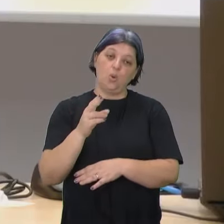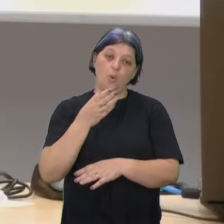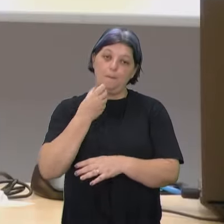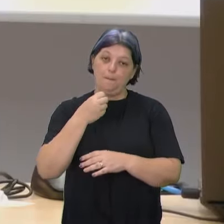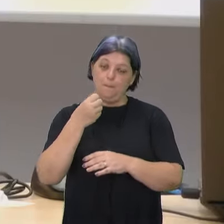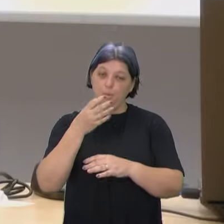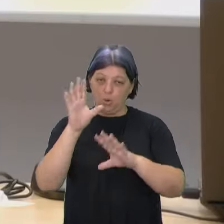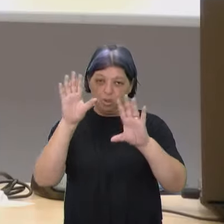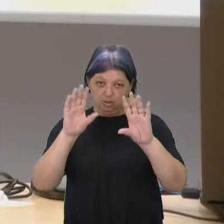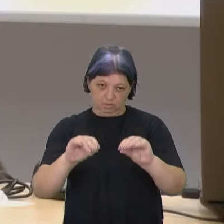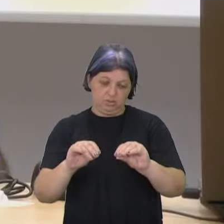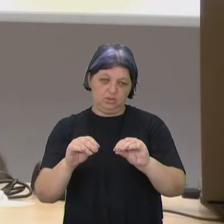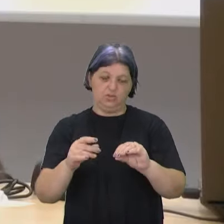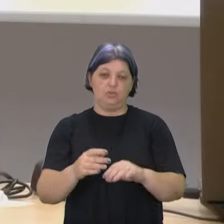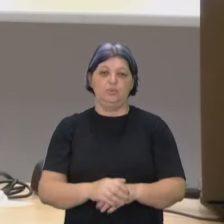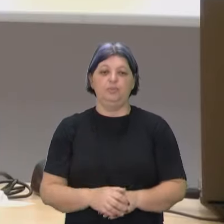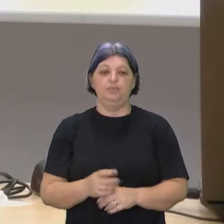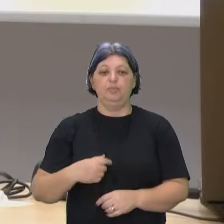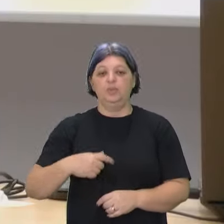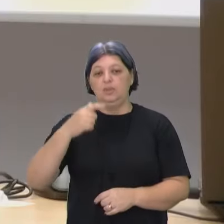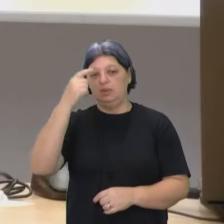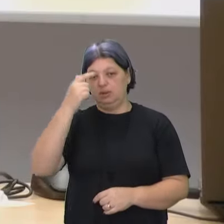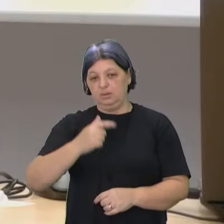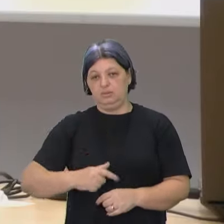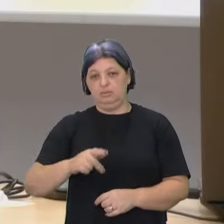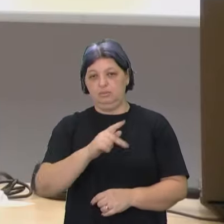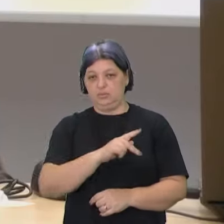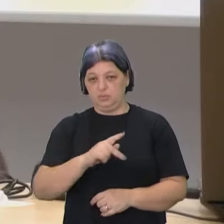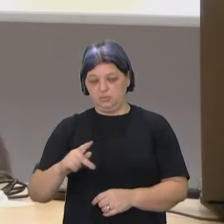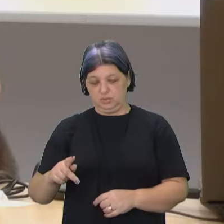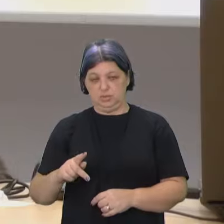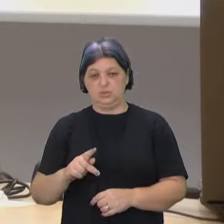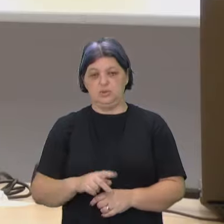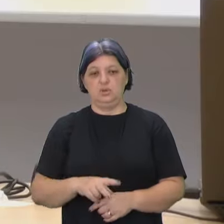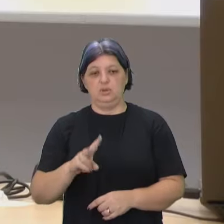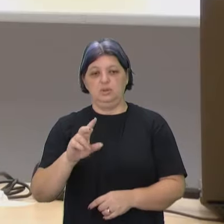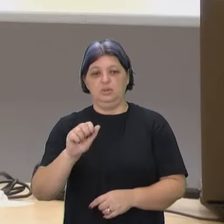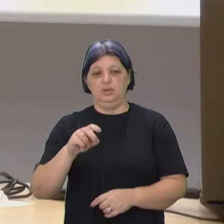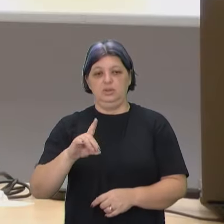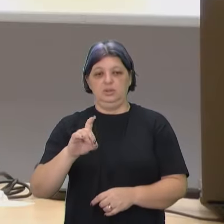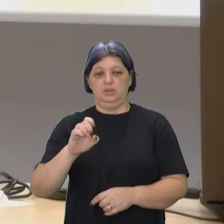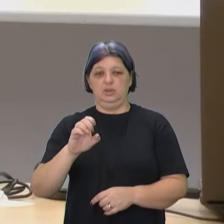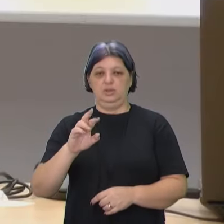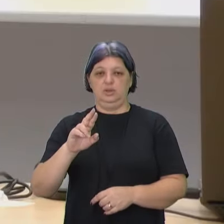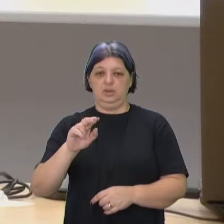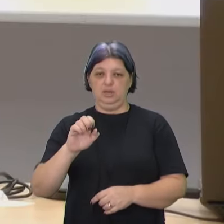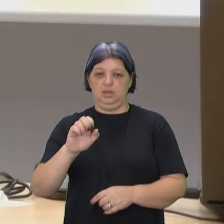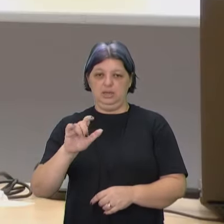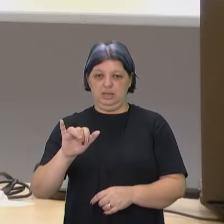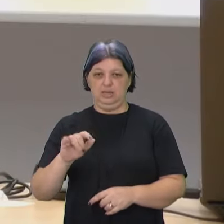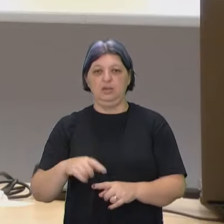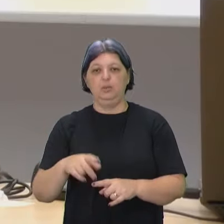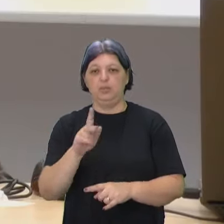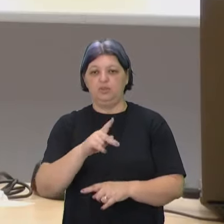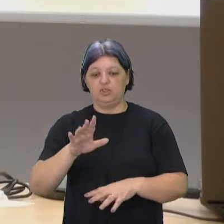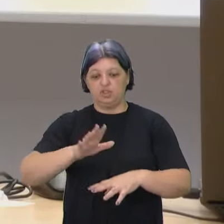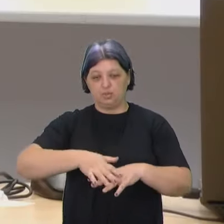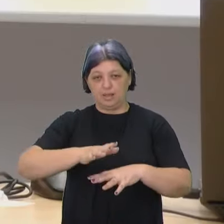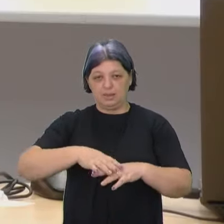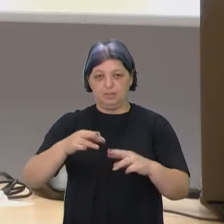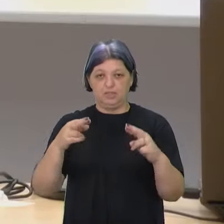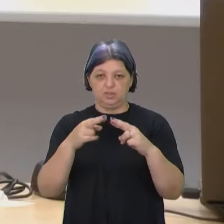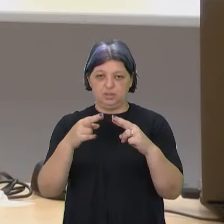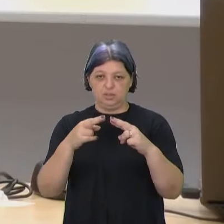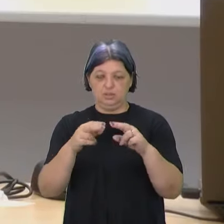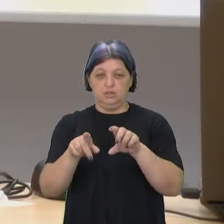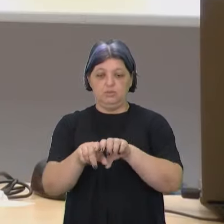que vocês forem assistir. Eu sou o professor Vanderlei Sanches Oddi, sou professor de matemática da rede e formador